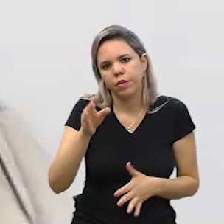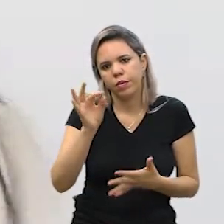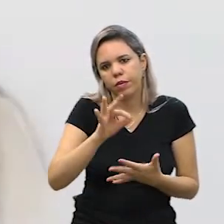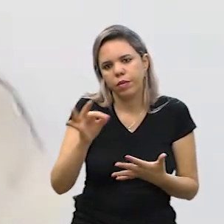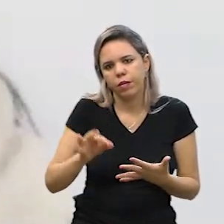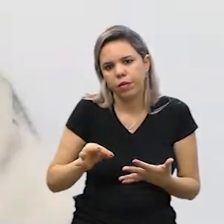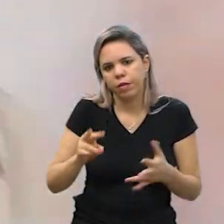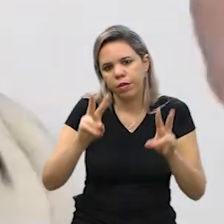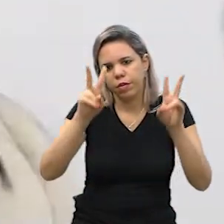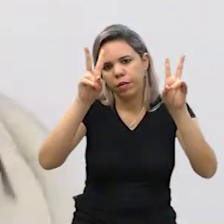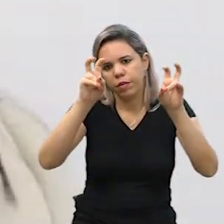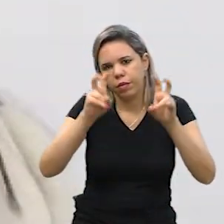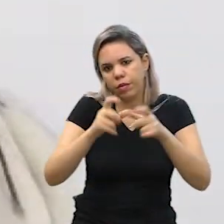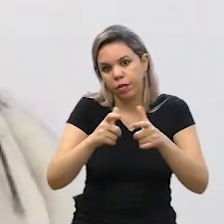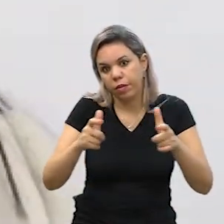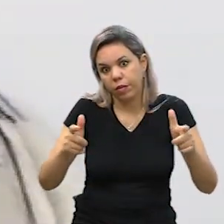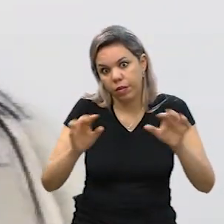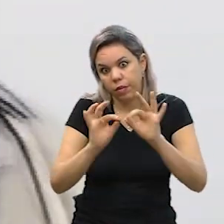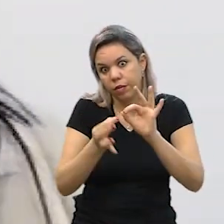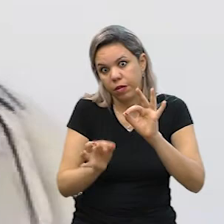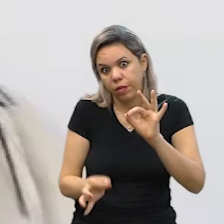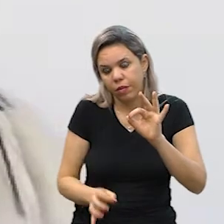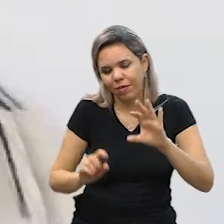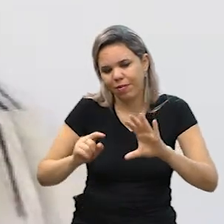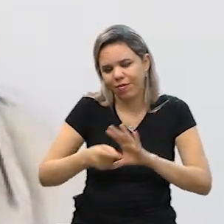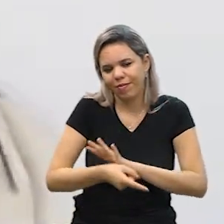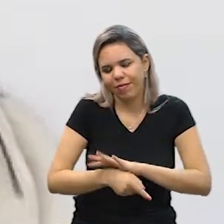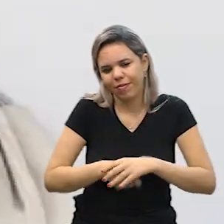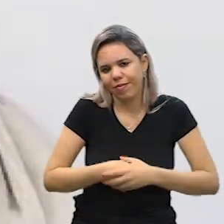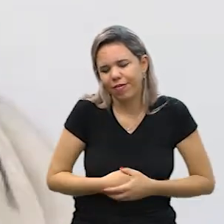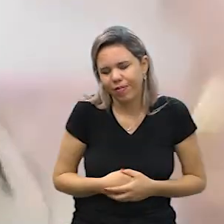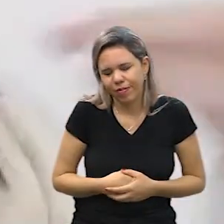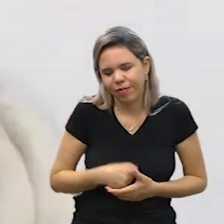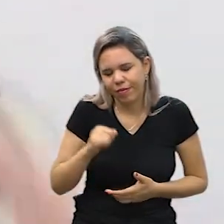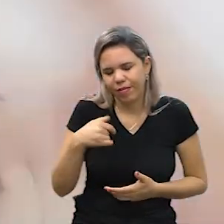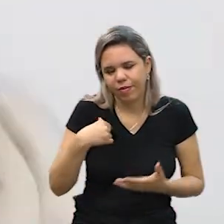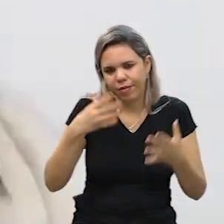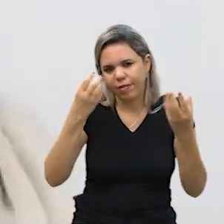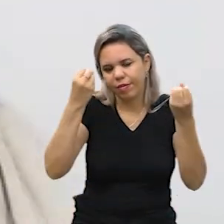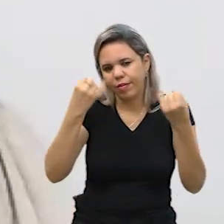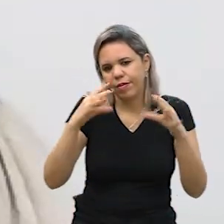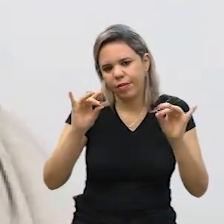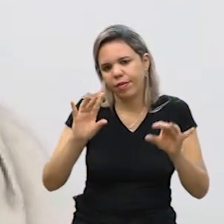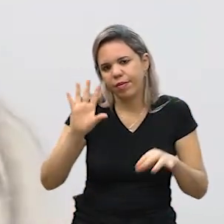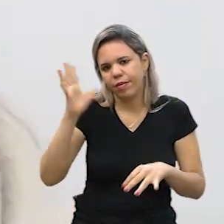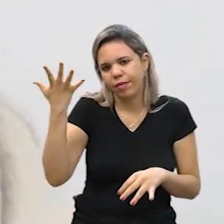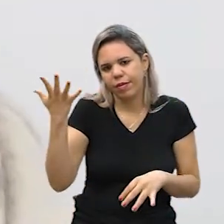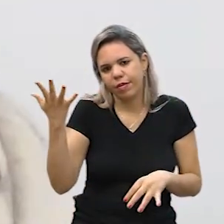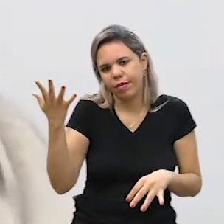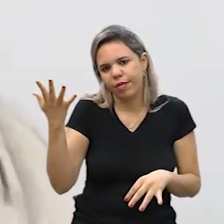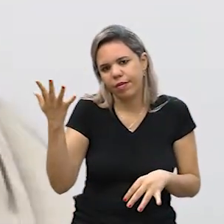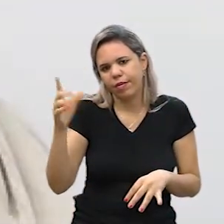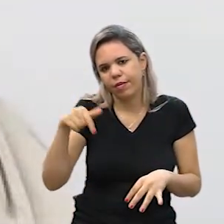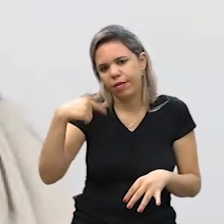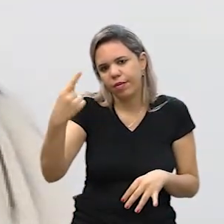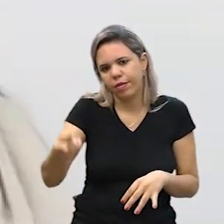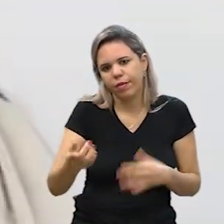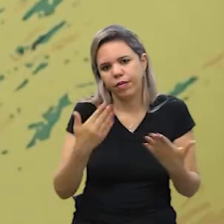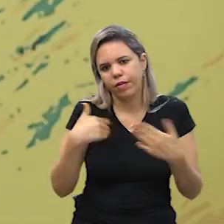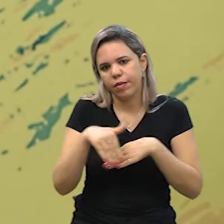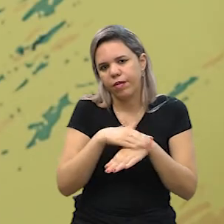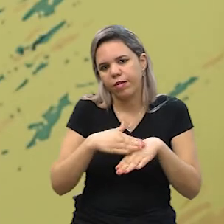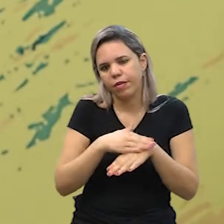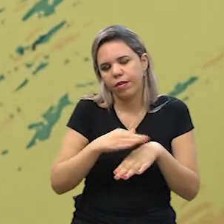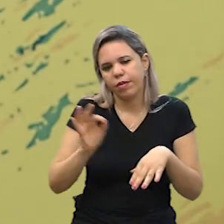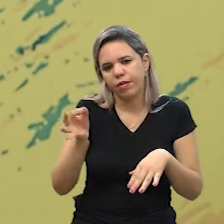esses, porque o tema... ele é imenso, e aí, se a gente for detalhar, de repente, a gente pode deixar aí até para um próximo bate-papo.